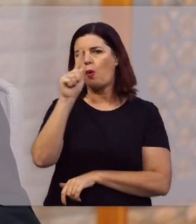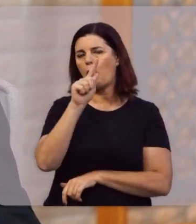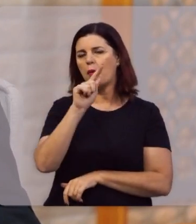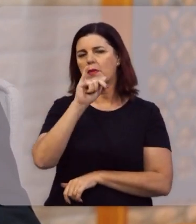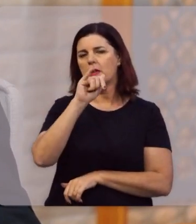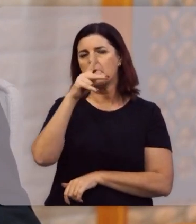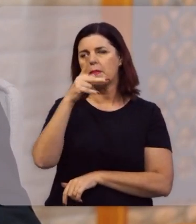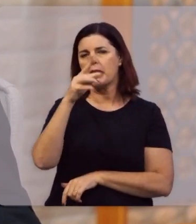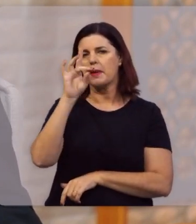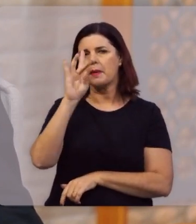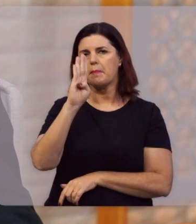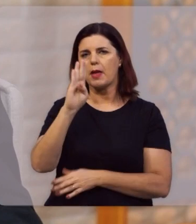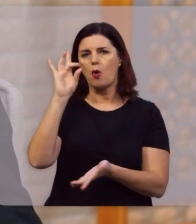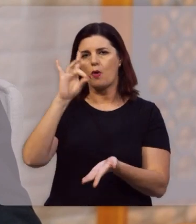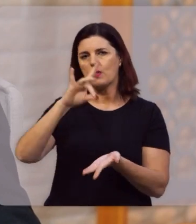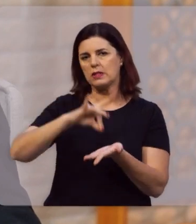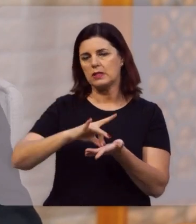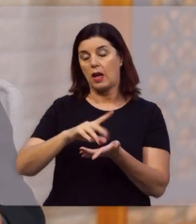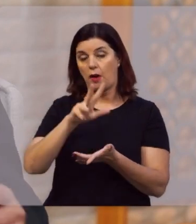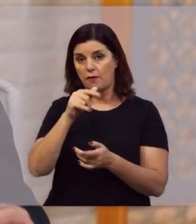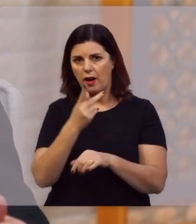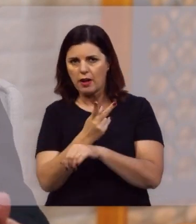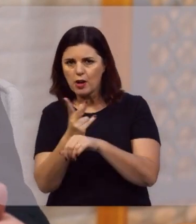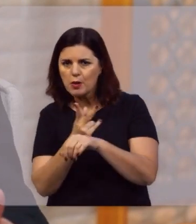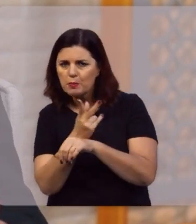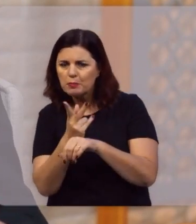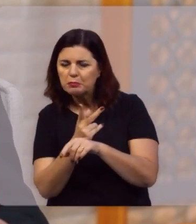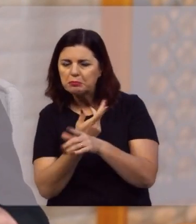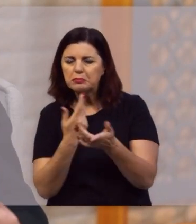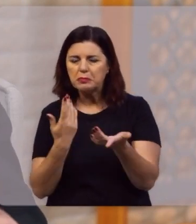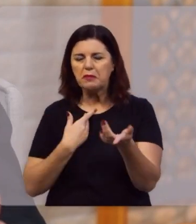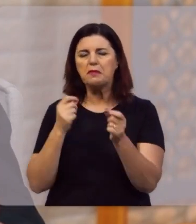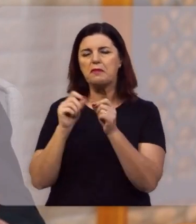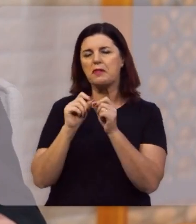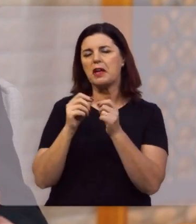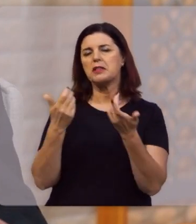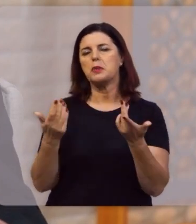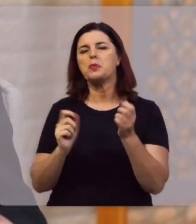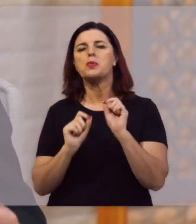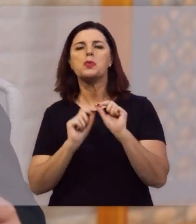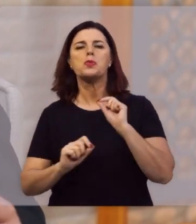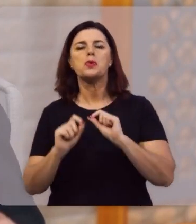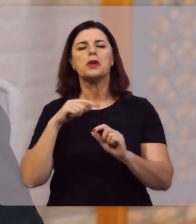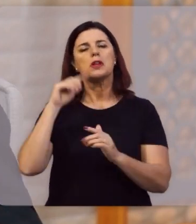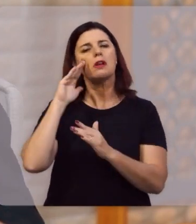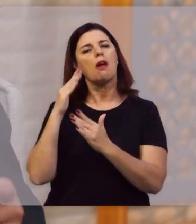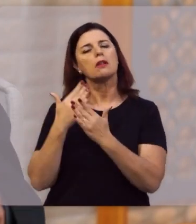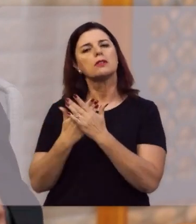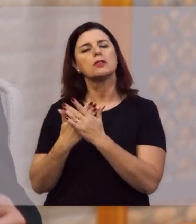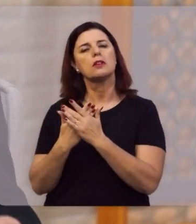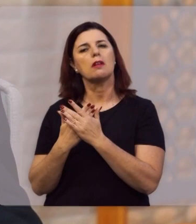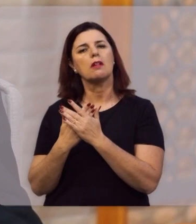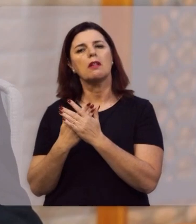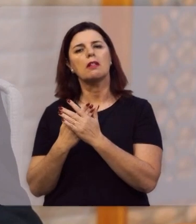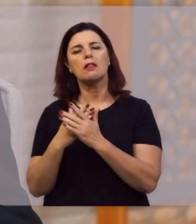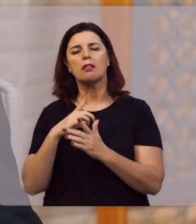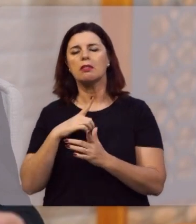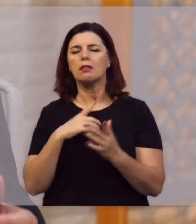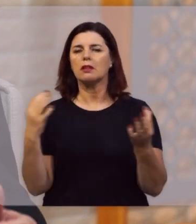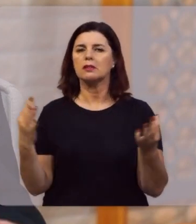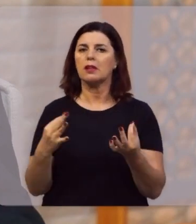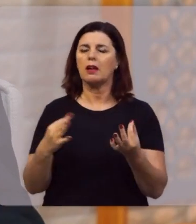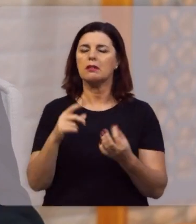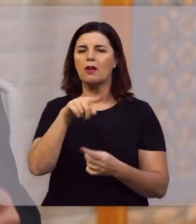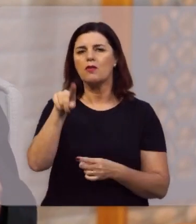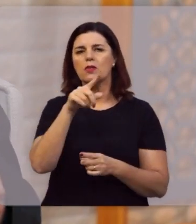e PB oficial lá você vai descobrir um pouquinho daquilo que nós temos feito daquilo que Nós cremos E tenho certeza